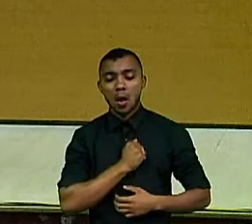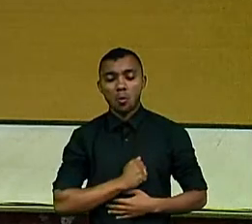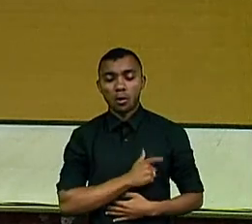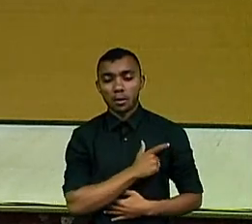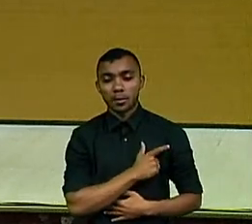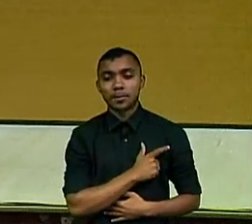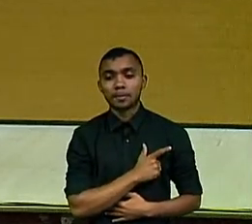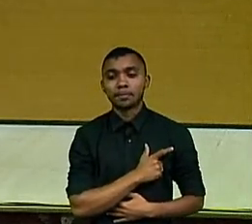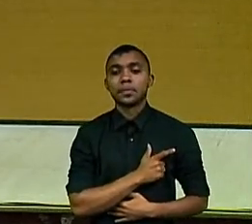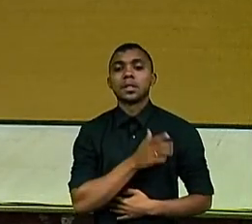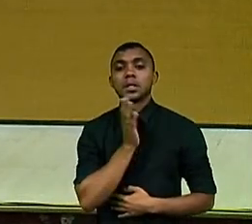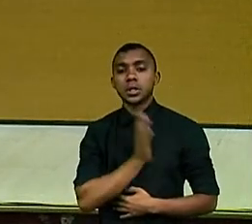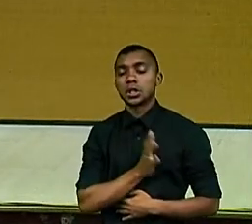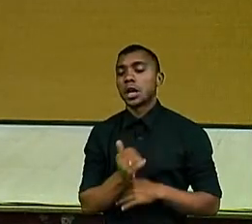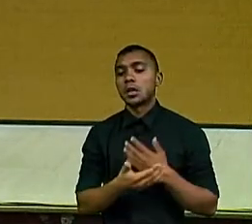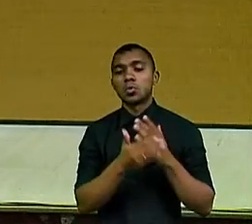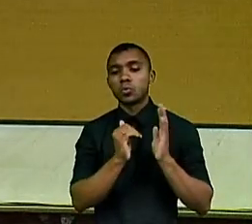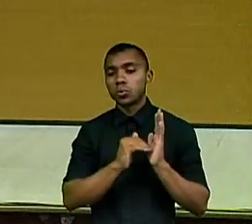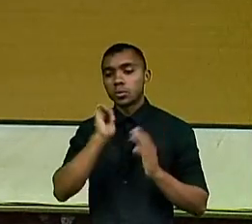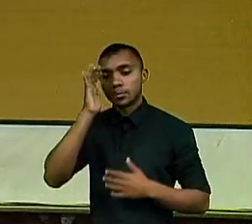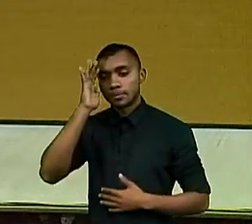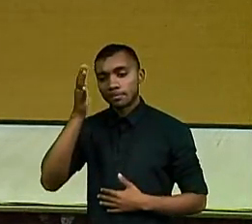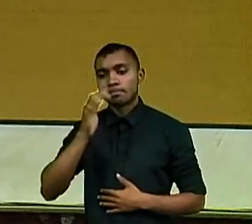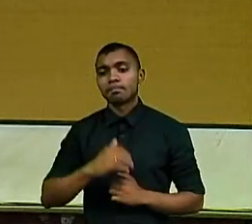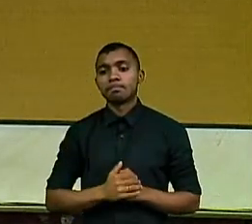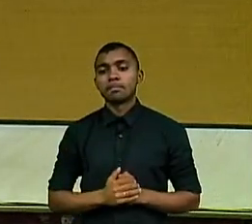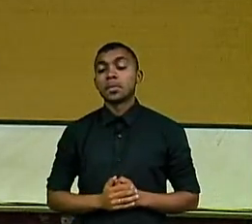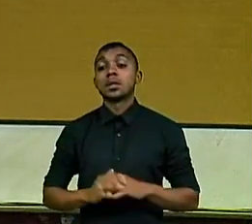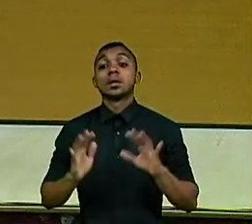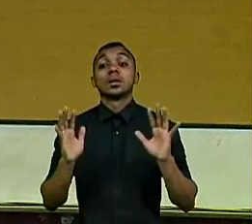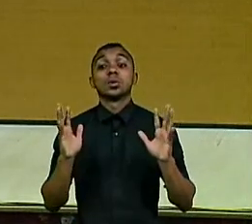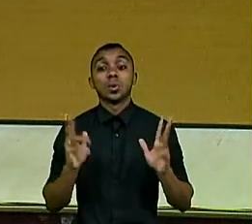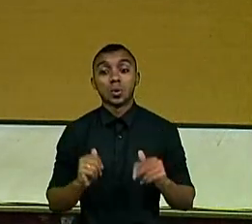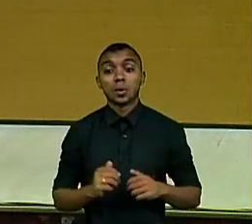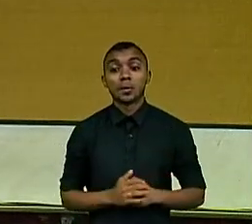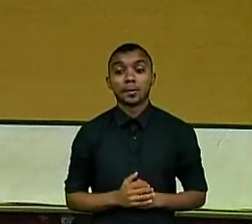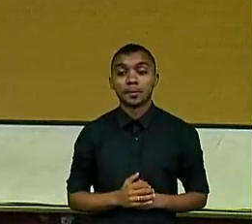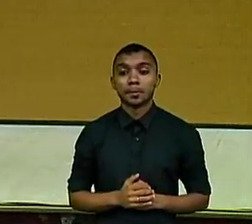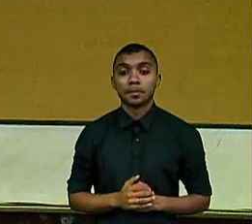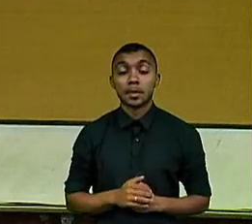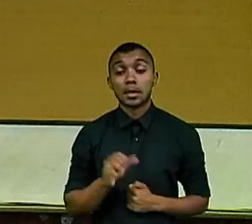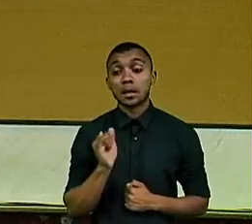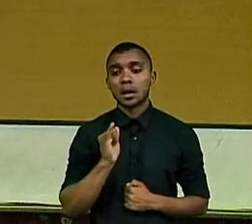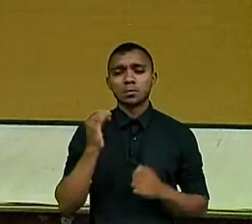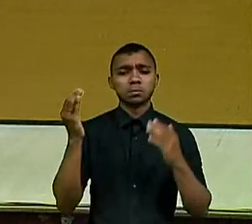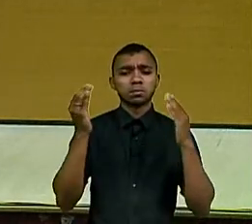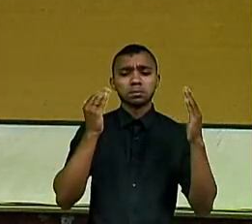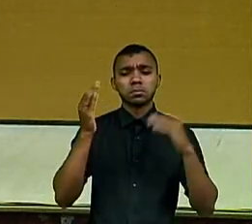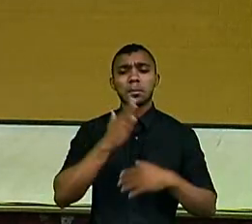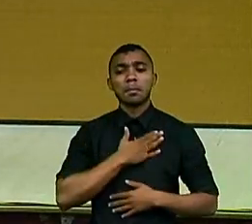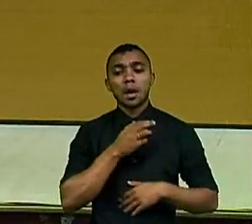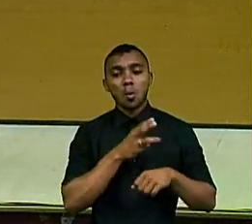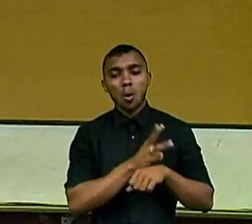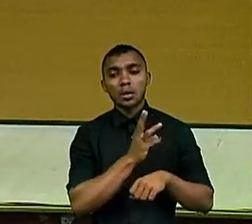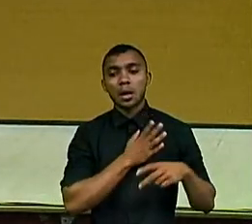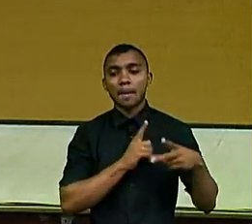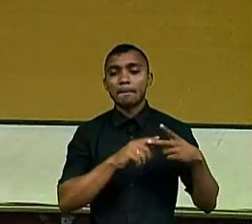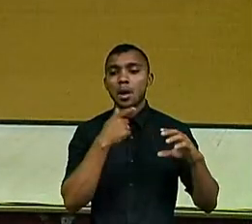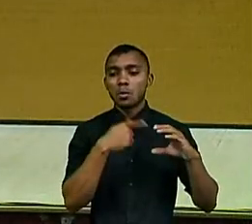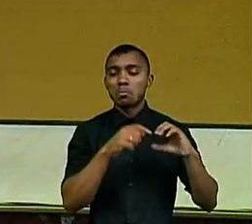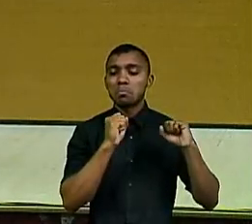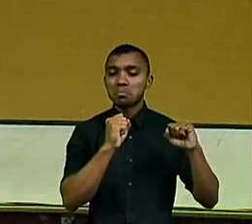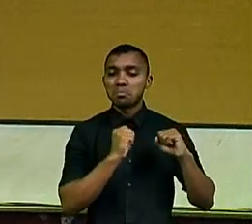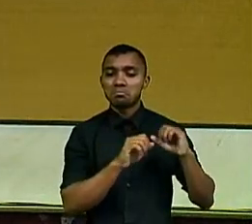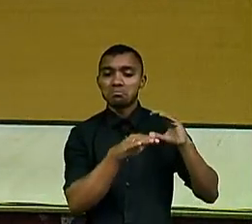tá todo resolvidinho todas as questões e qualquer dúvida vocês têm o meu contato meu e-mail pode entrar